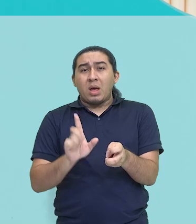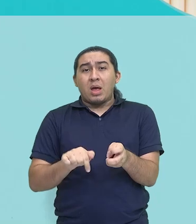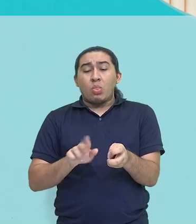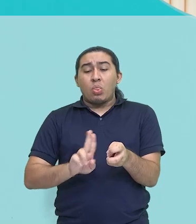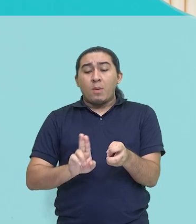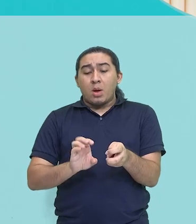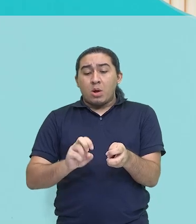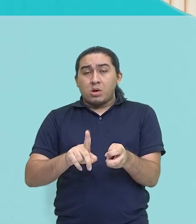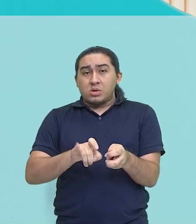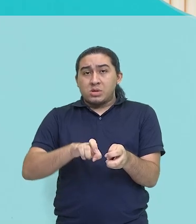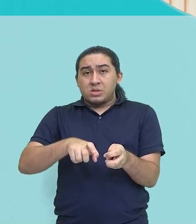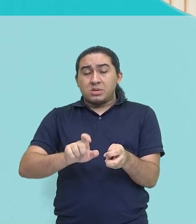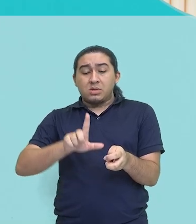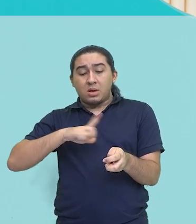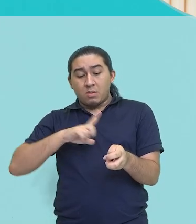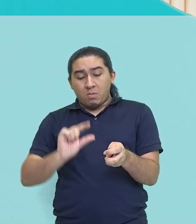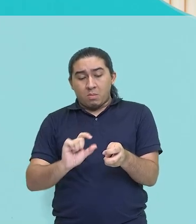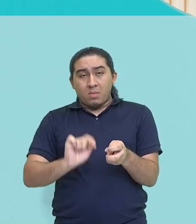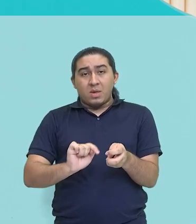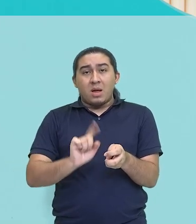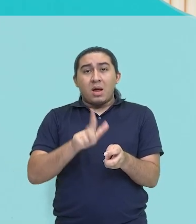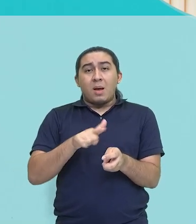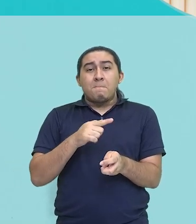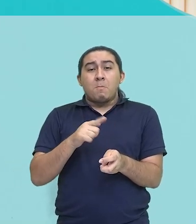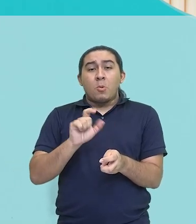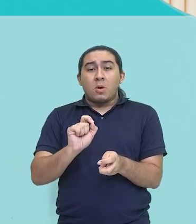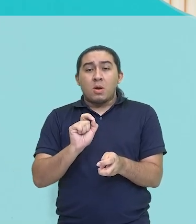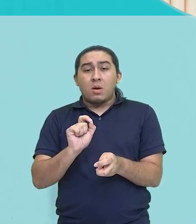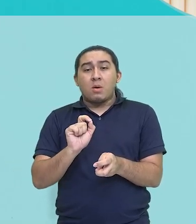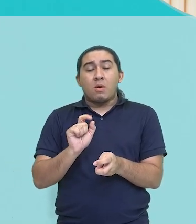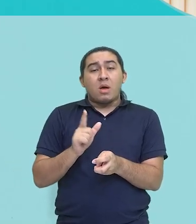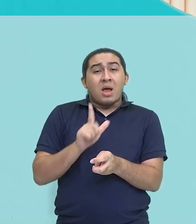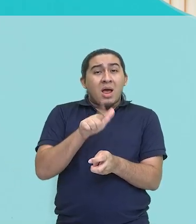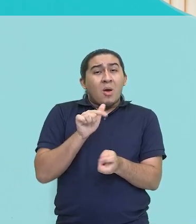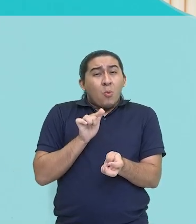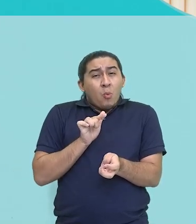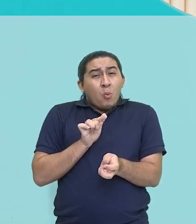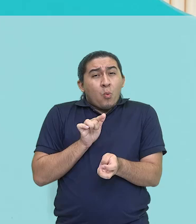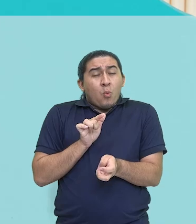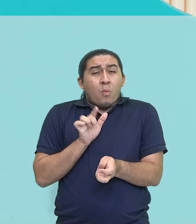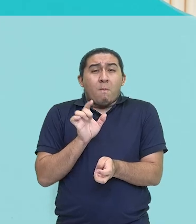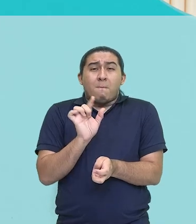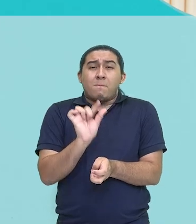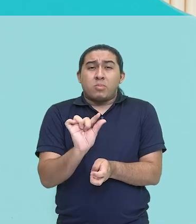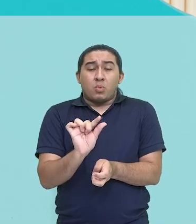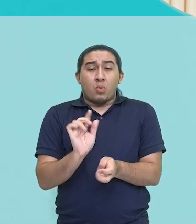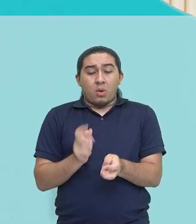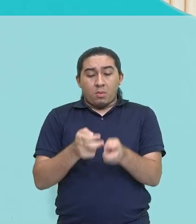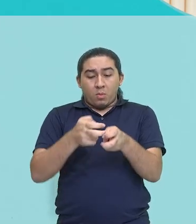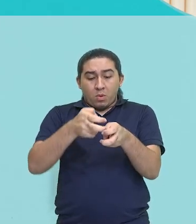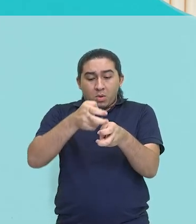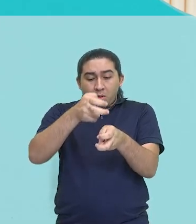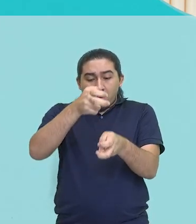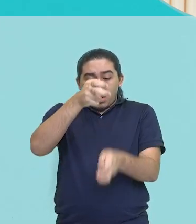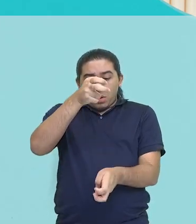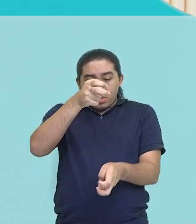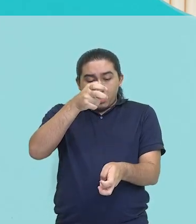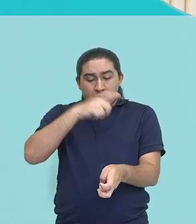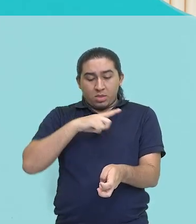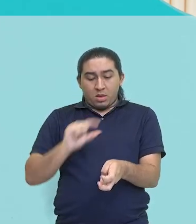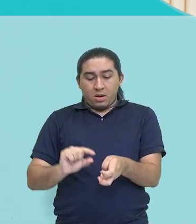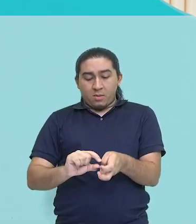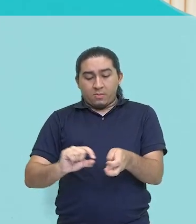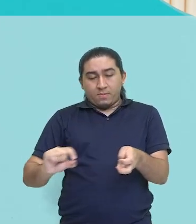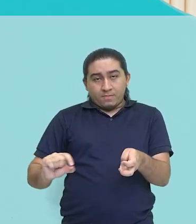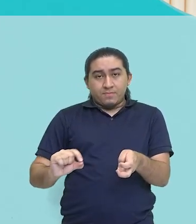vértebrazinha ali onde está localizado um dos últimos fiozinhos da nossa medula